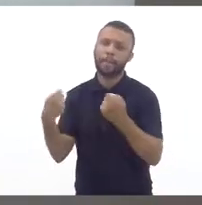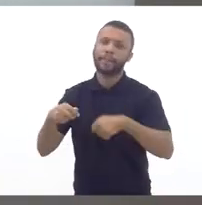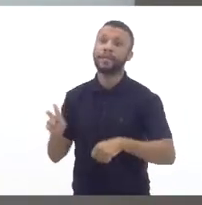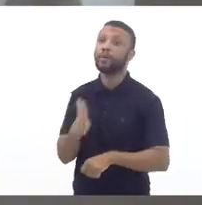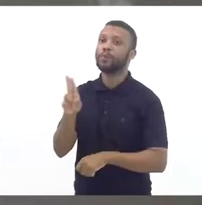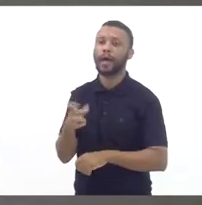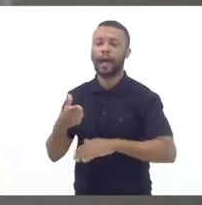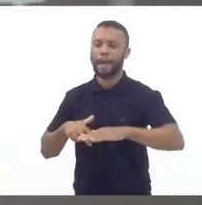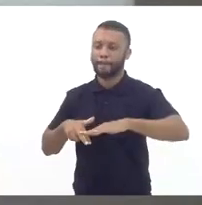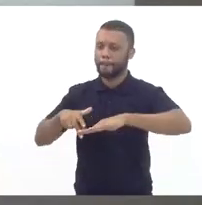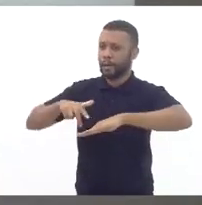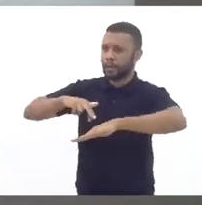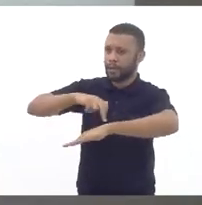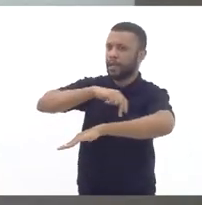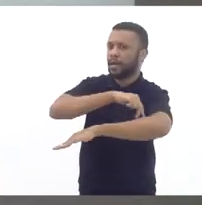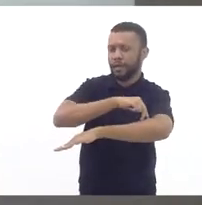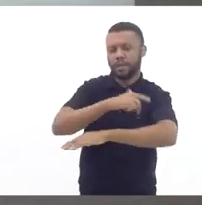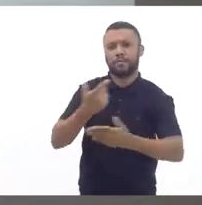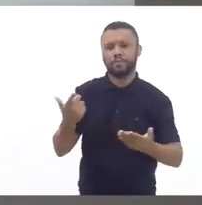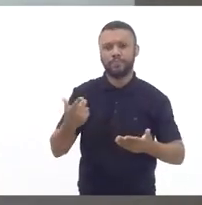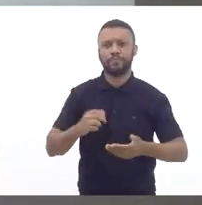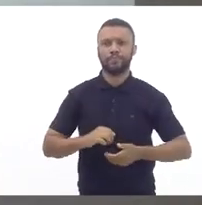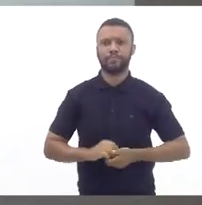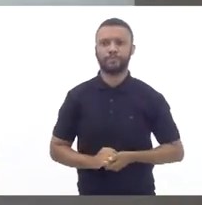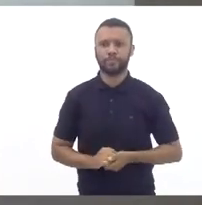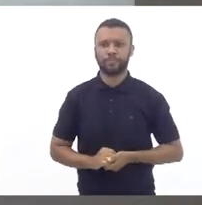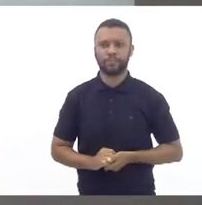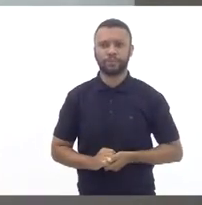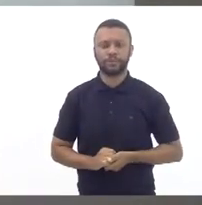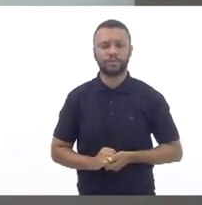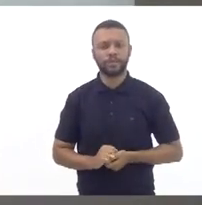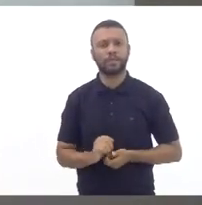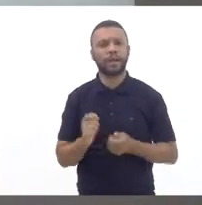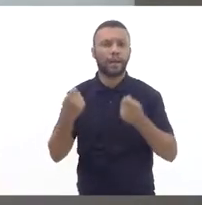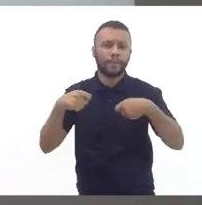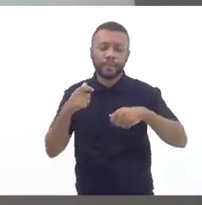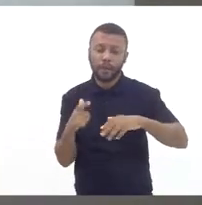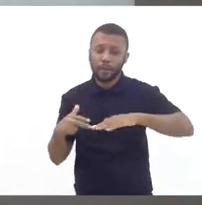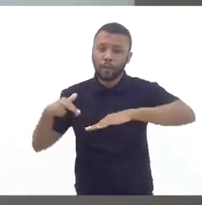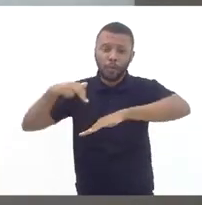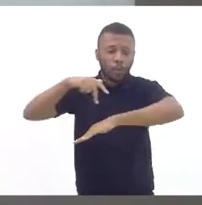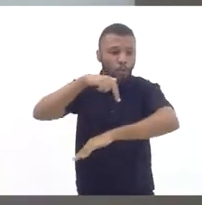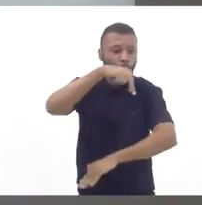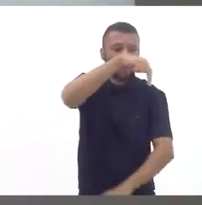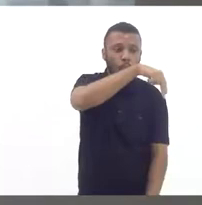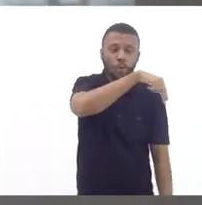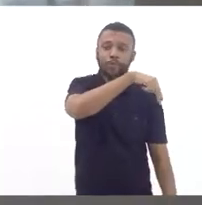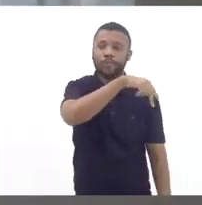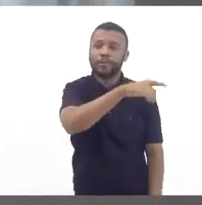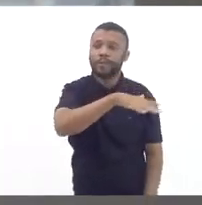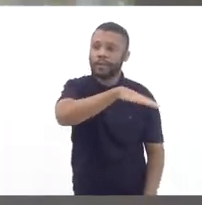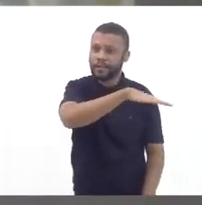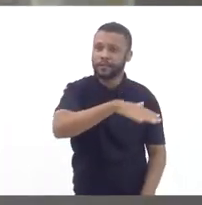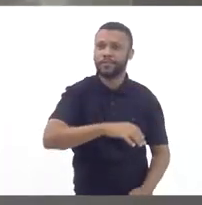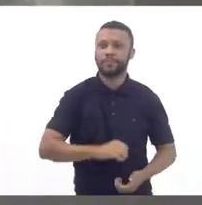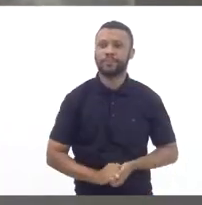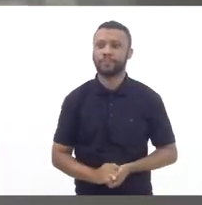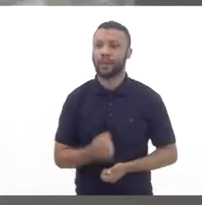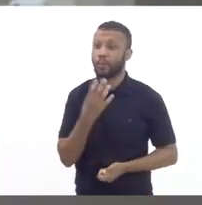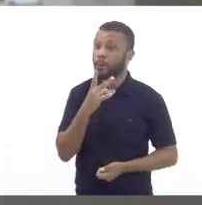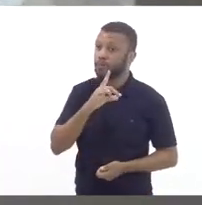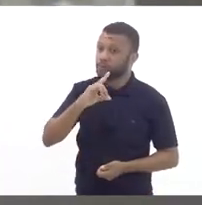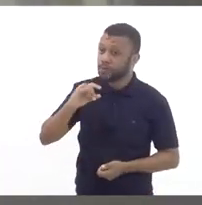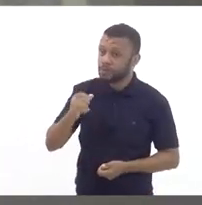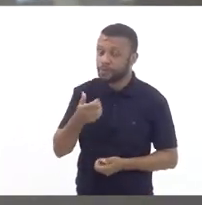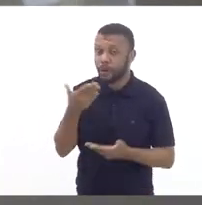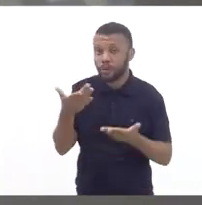MIES também, que é a escola de segurança. Aqui o complexo então vem pra cá, Sara Kubitschek, aqui pra essa passarela, que lá tem o comercial. Bom dia, hoje eu me